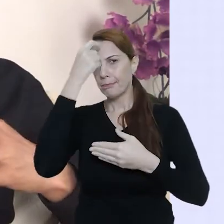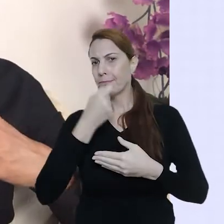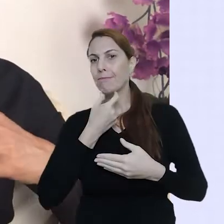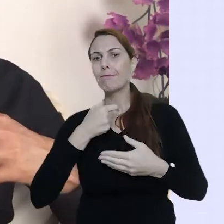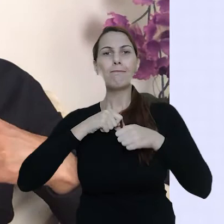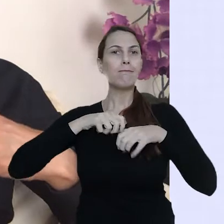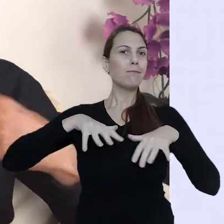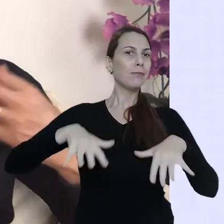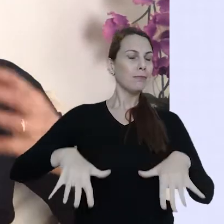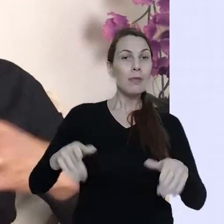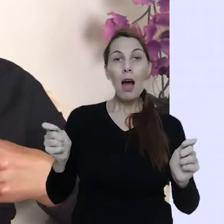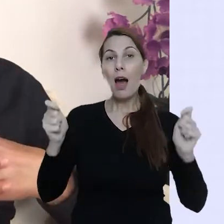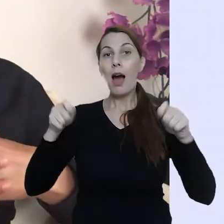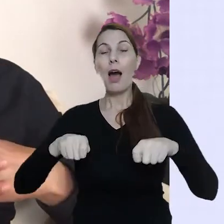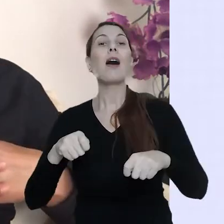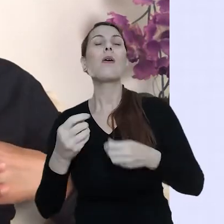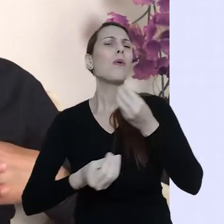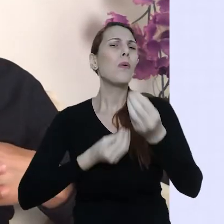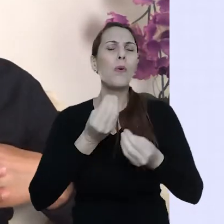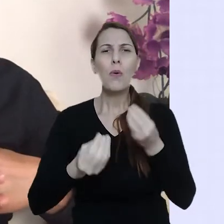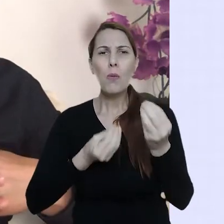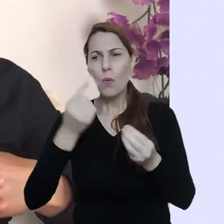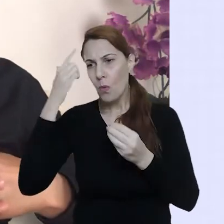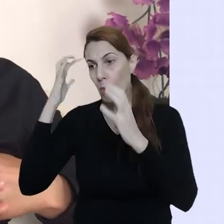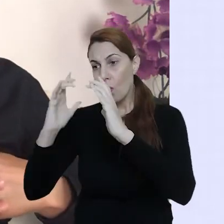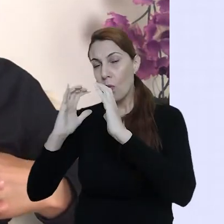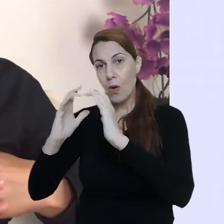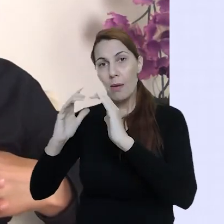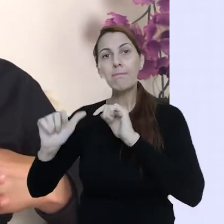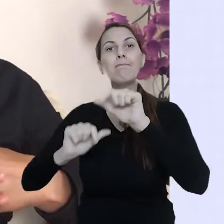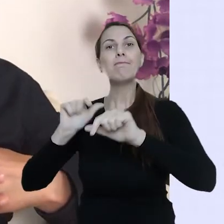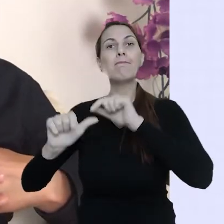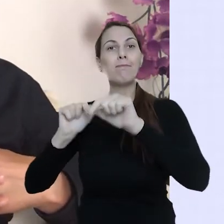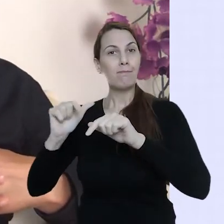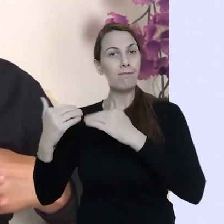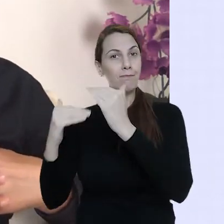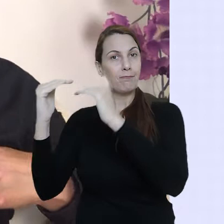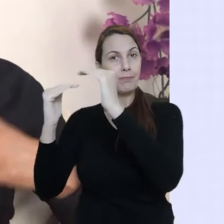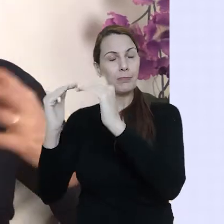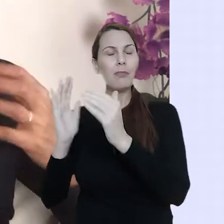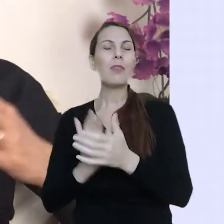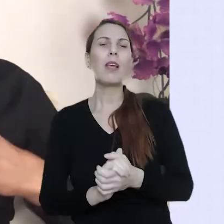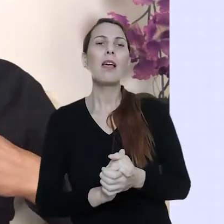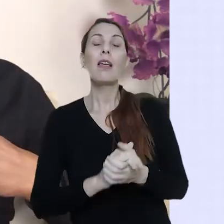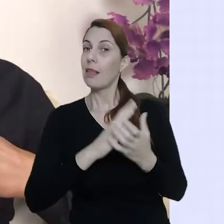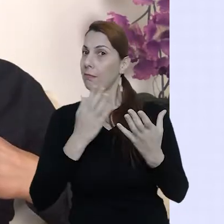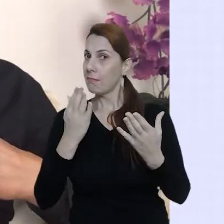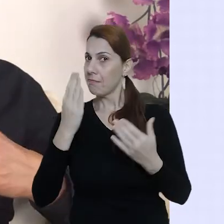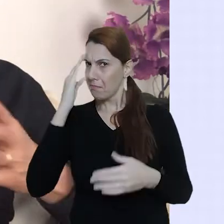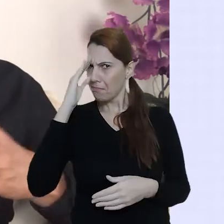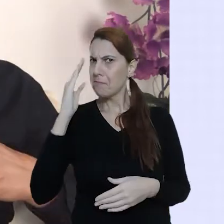rede é que confere a funcionalidade cerebral. Então, esse é um ponto